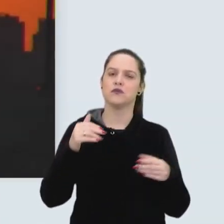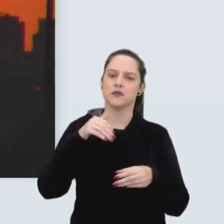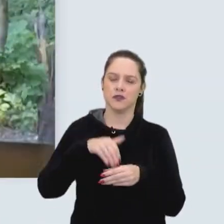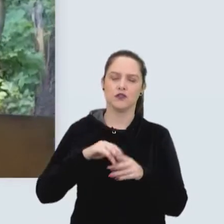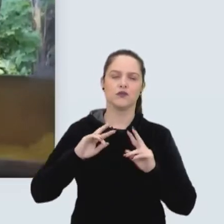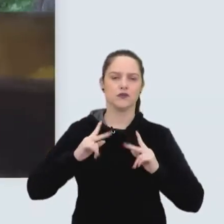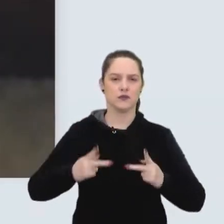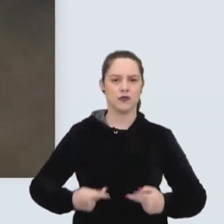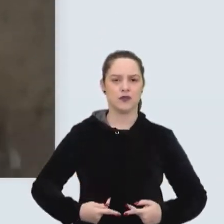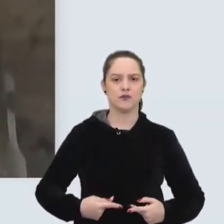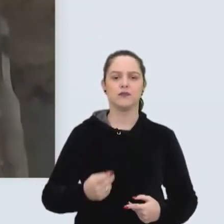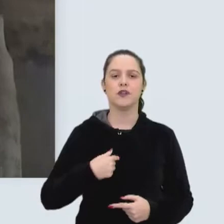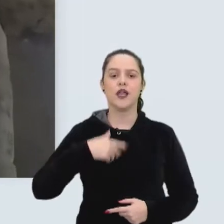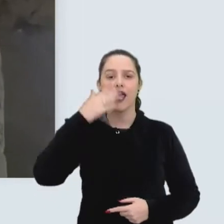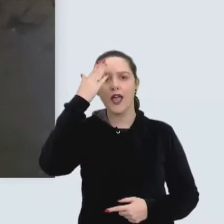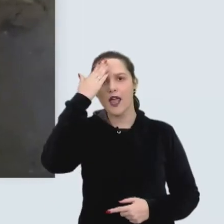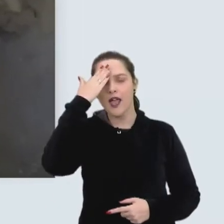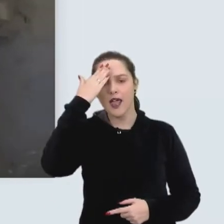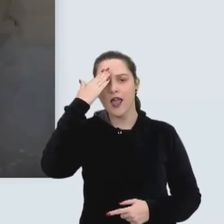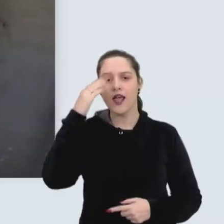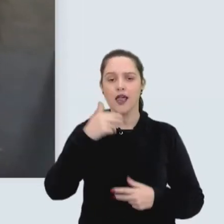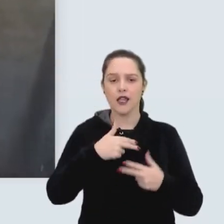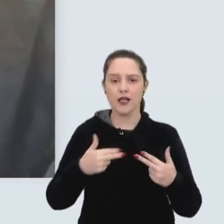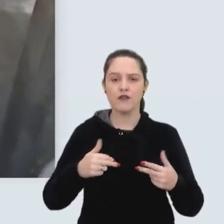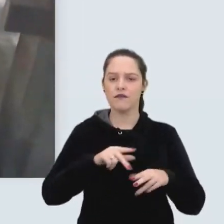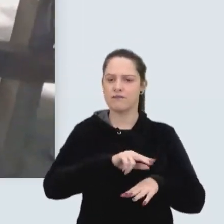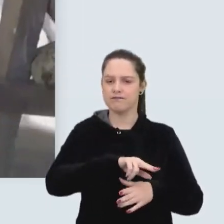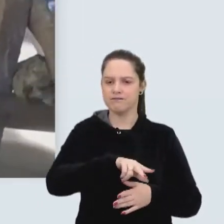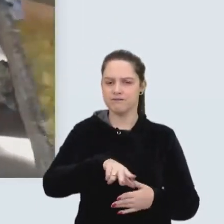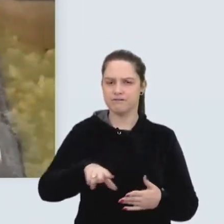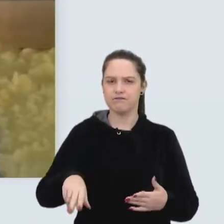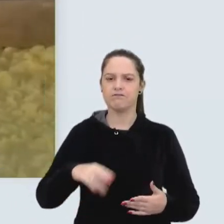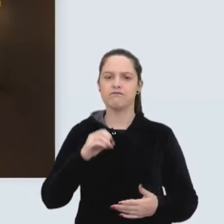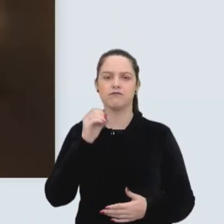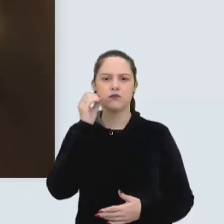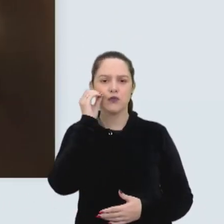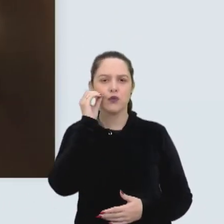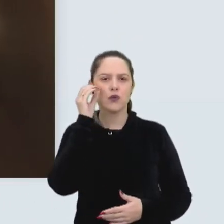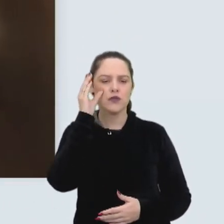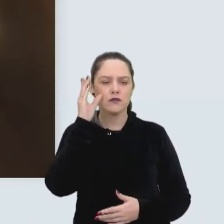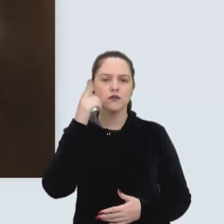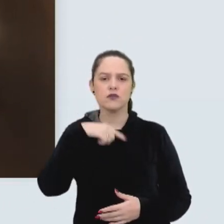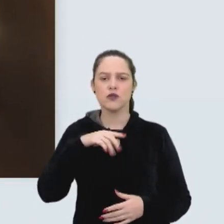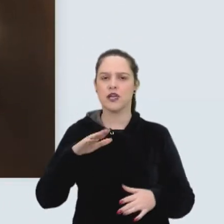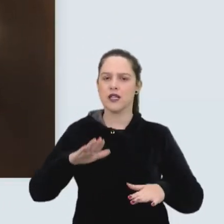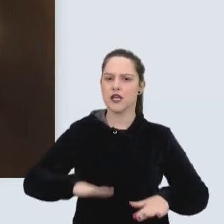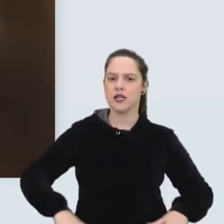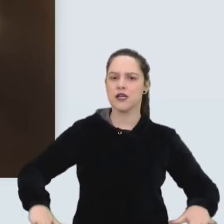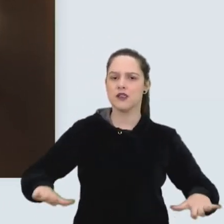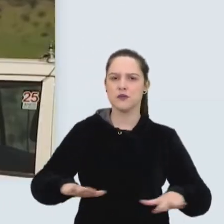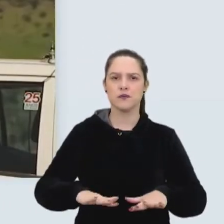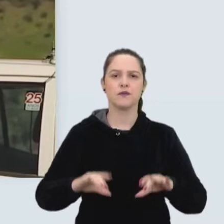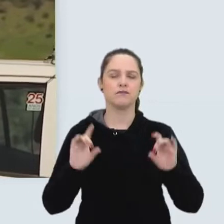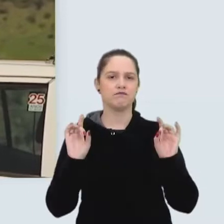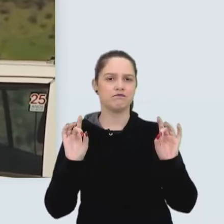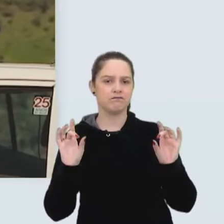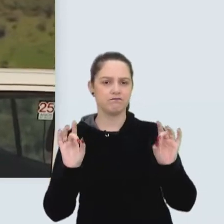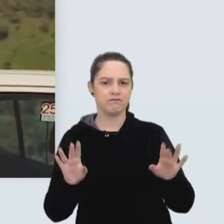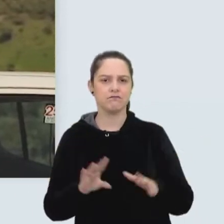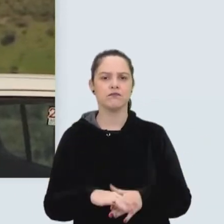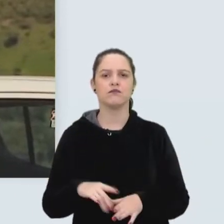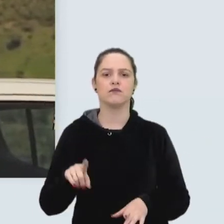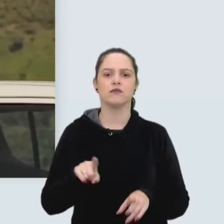urbanos. É saber que os rituais, as festas e os conhecimentos populares têm espaço no presente e no futuro,